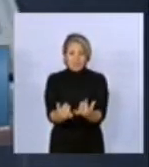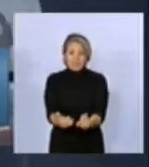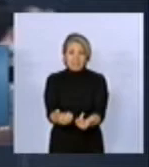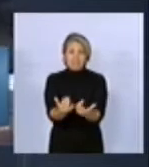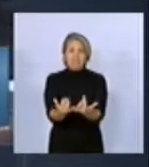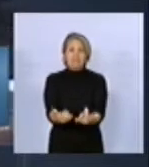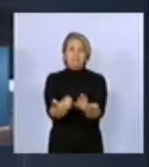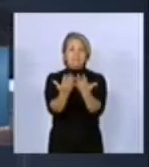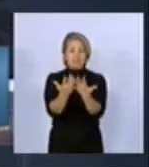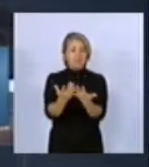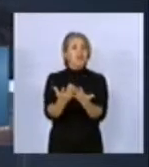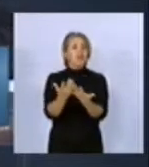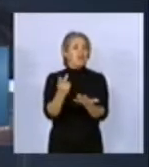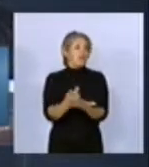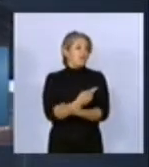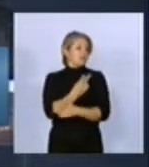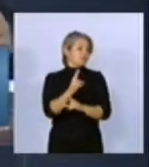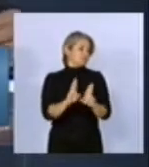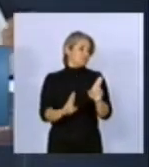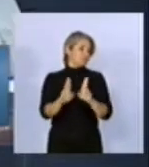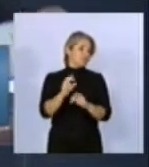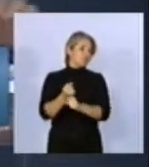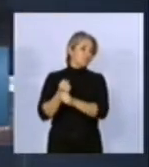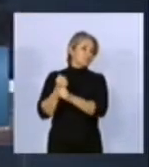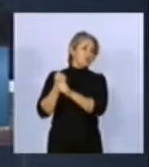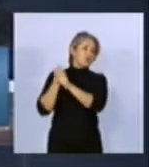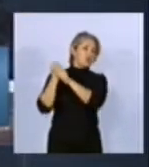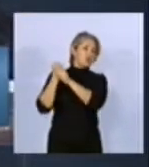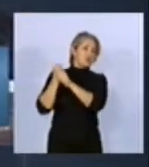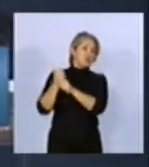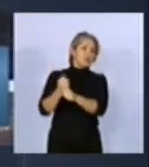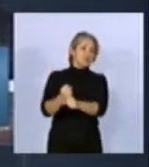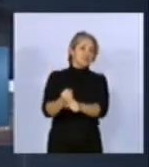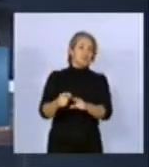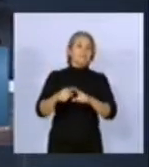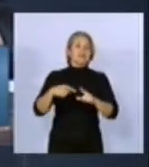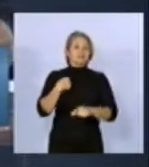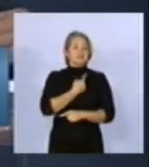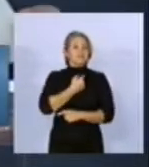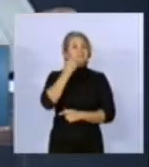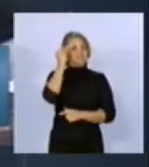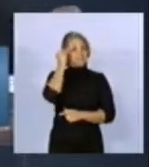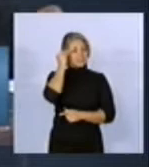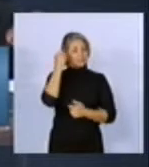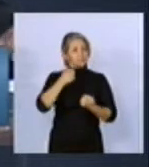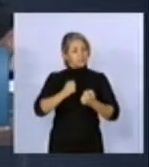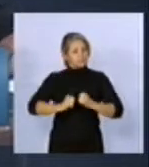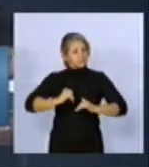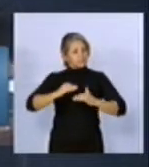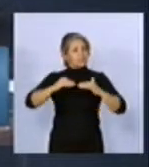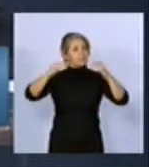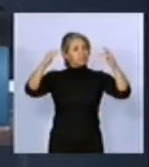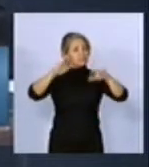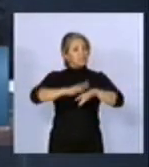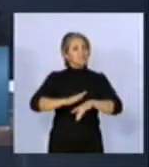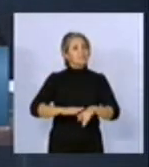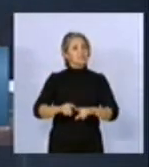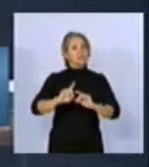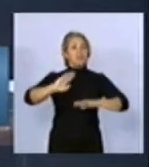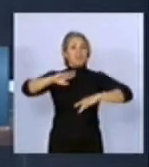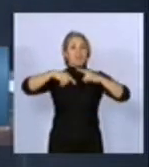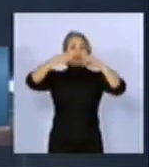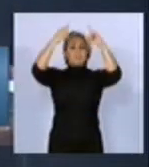usual é claro de vários anos mas entendemos que nós temos que crescer e temos que evoluir com tudo isso